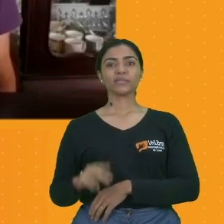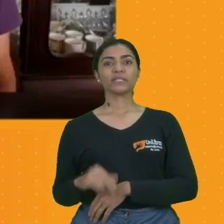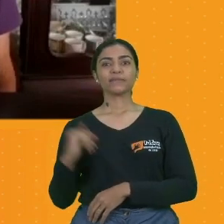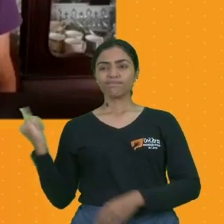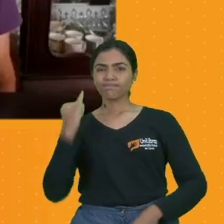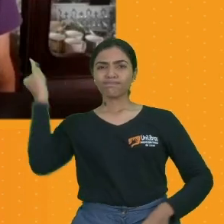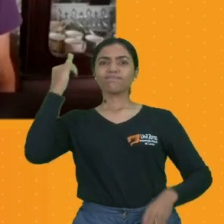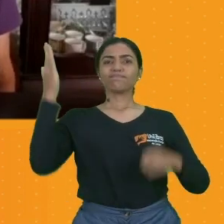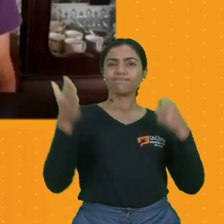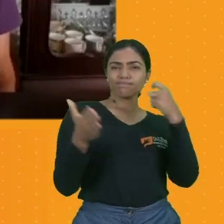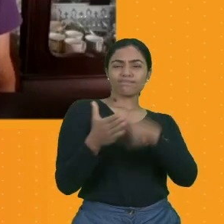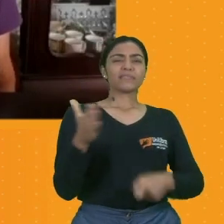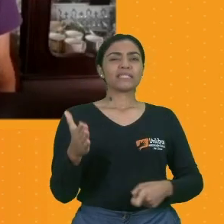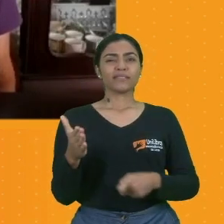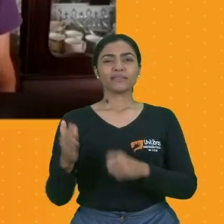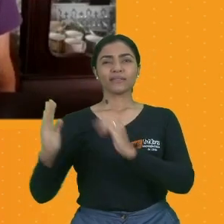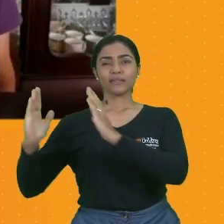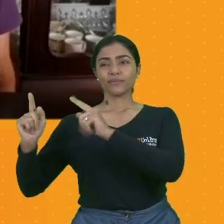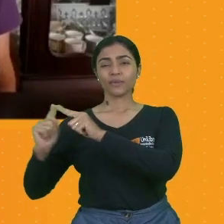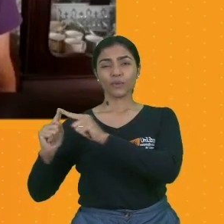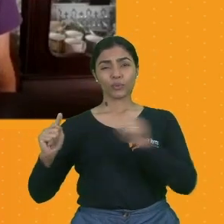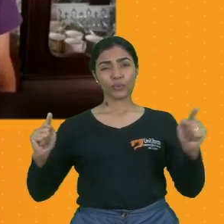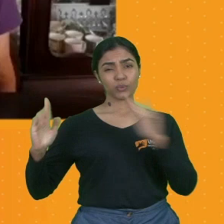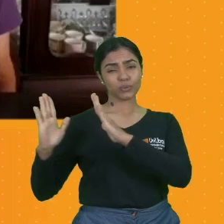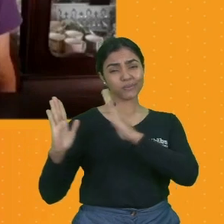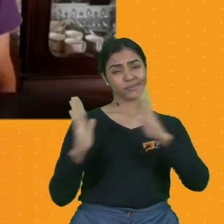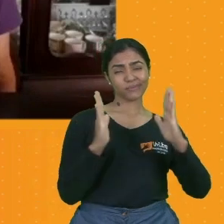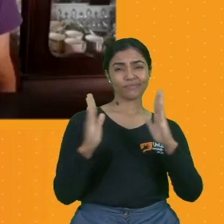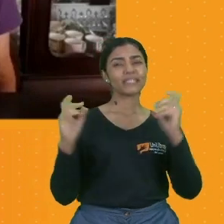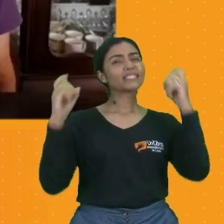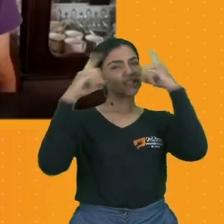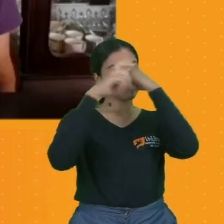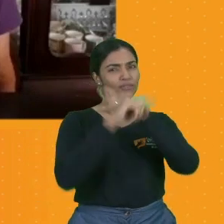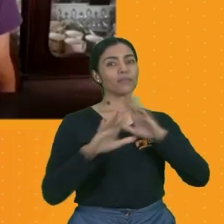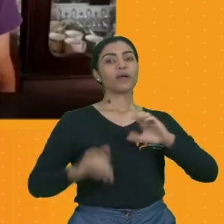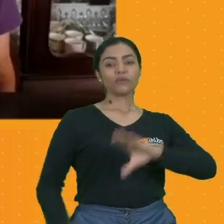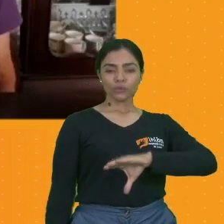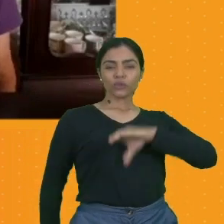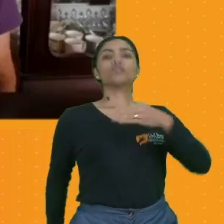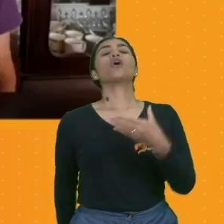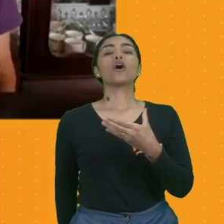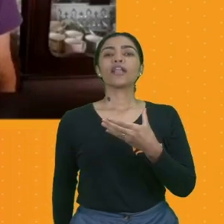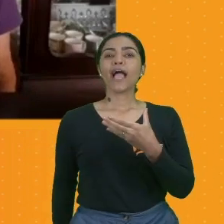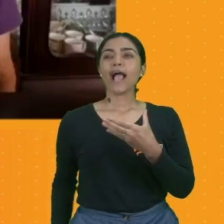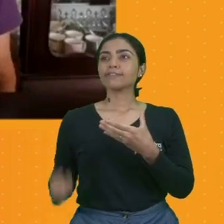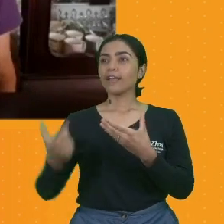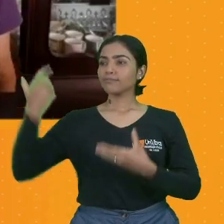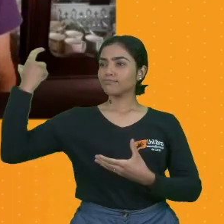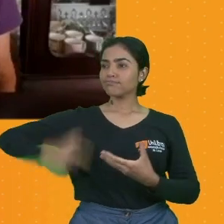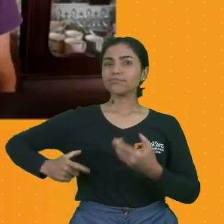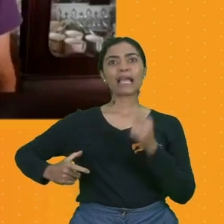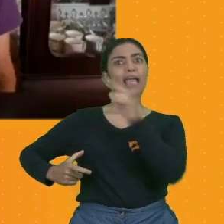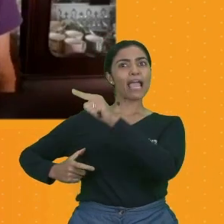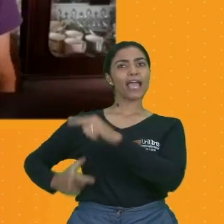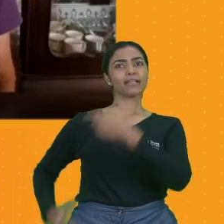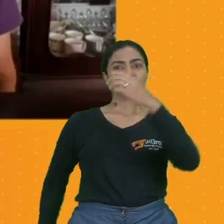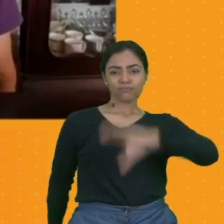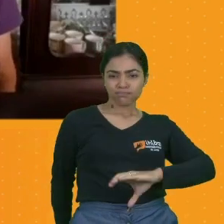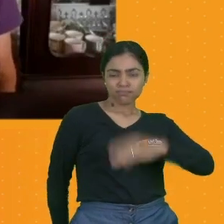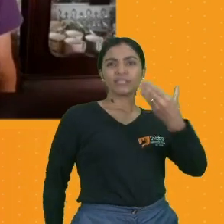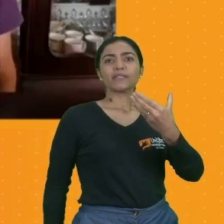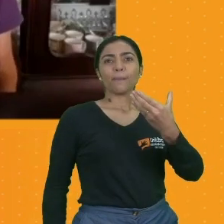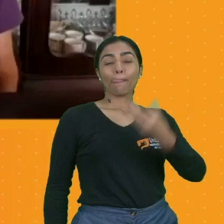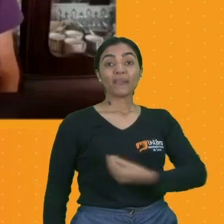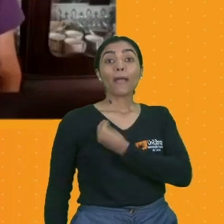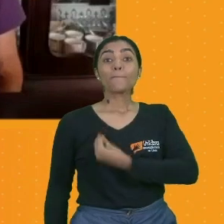da cabeça no período difícil mas com valentia ela tem uma valentia que é presente na